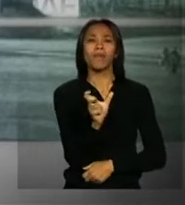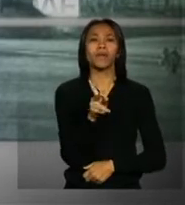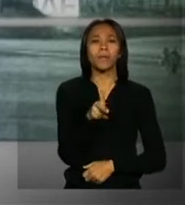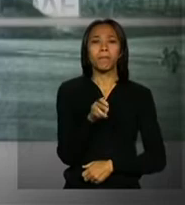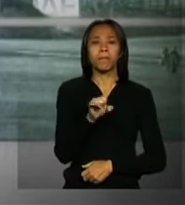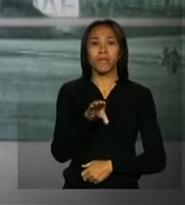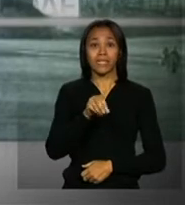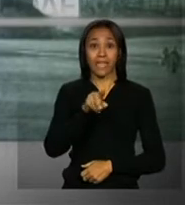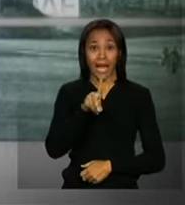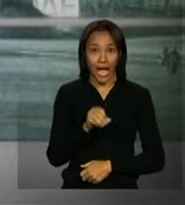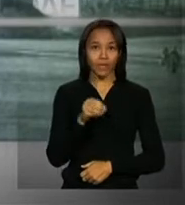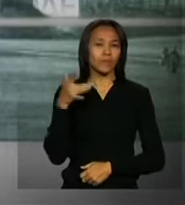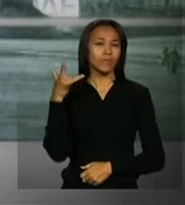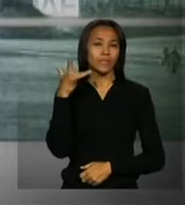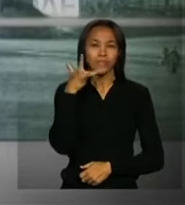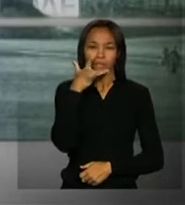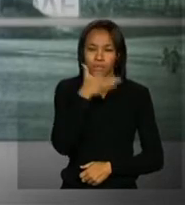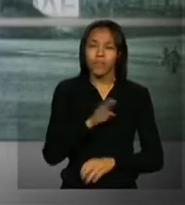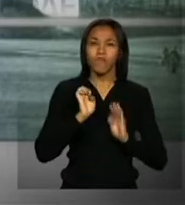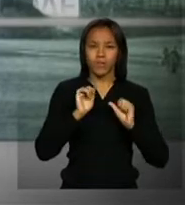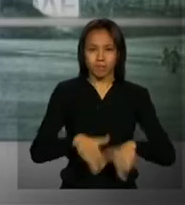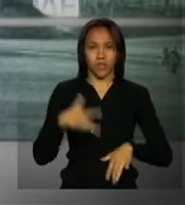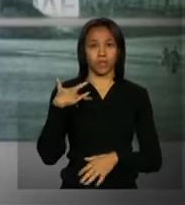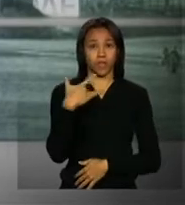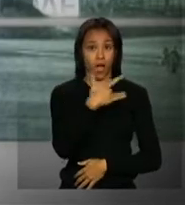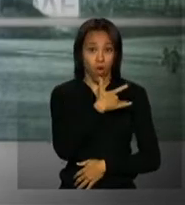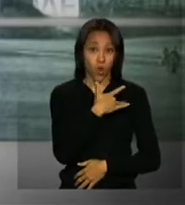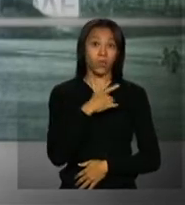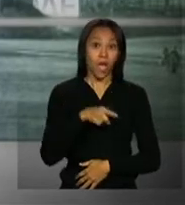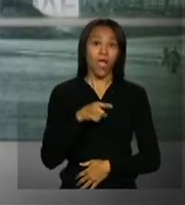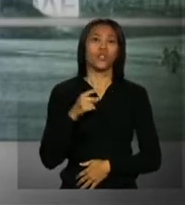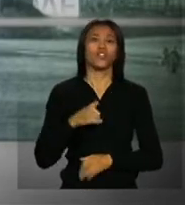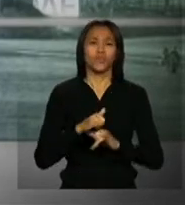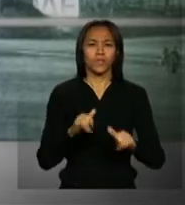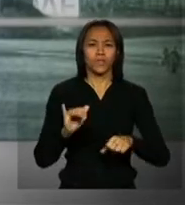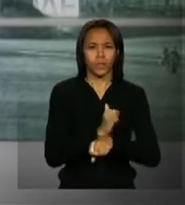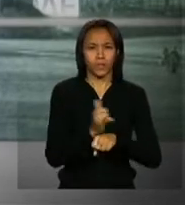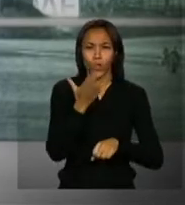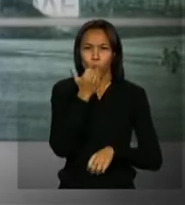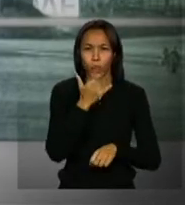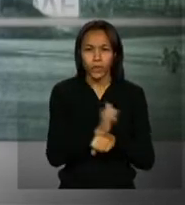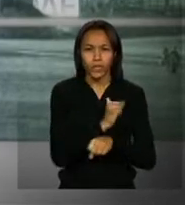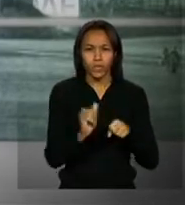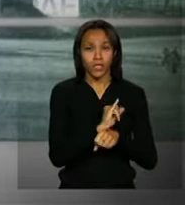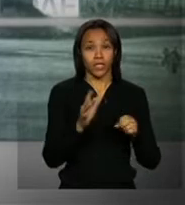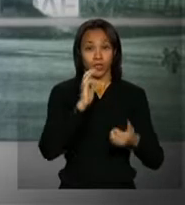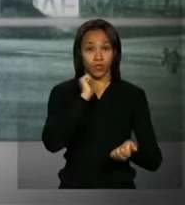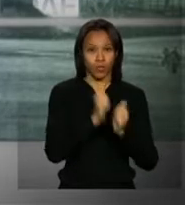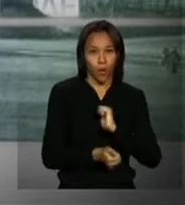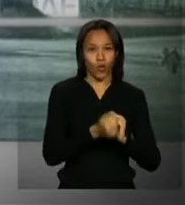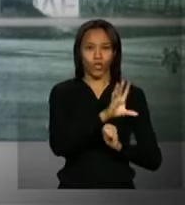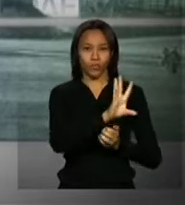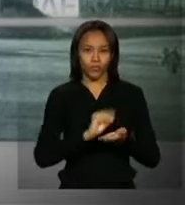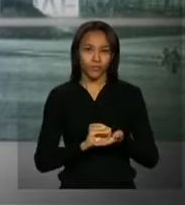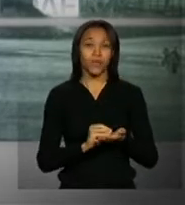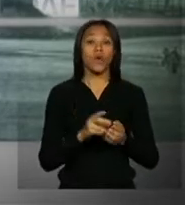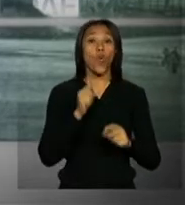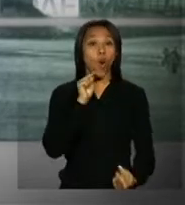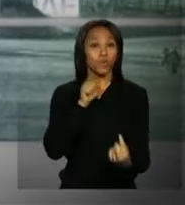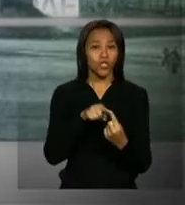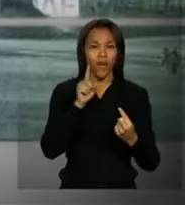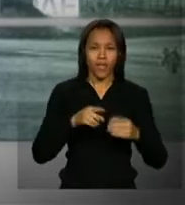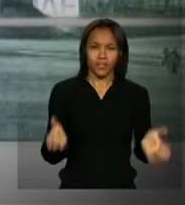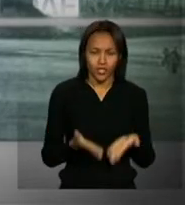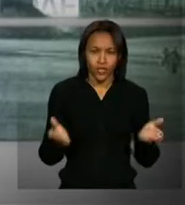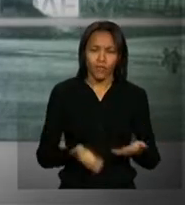slogan pescado da água na boca e faz bem para saúde e se inspira na alimentação dos atletas olímpicos o objetivo é